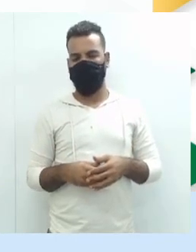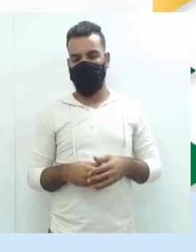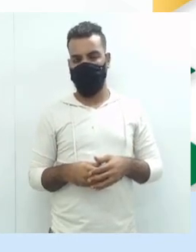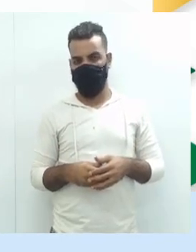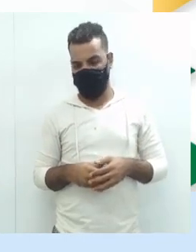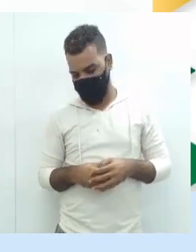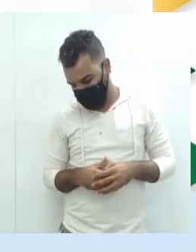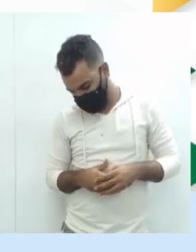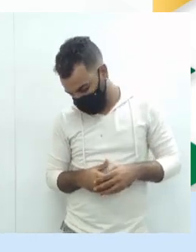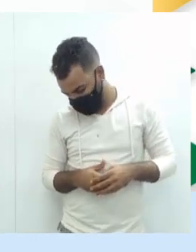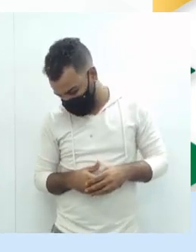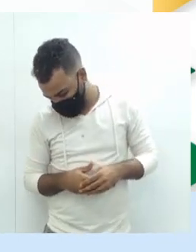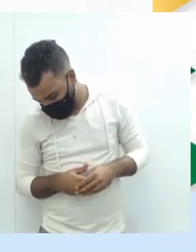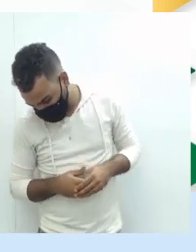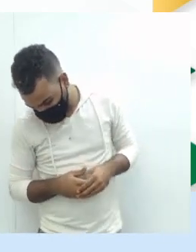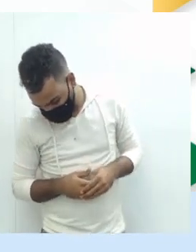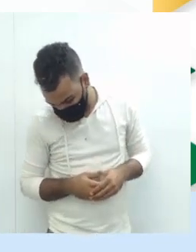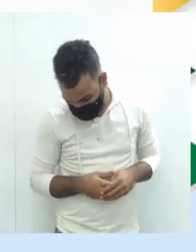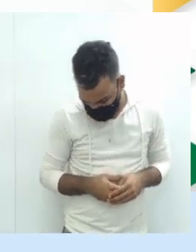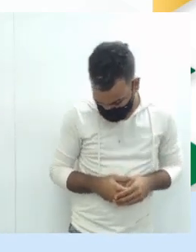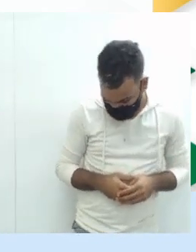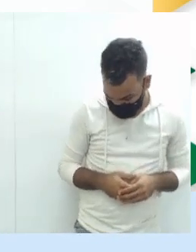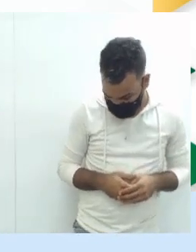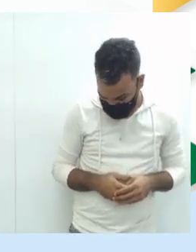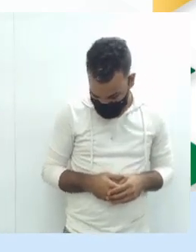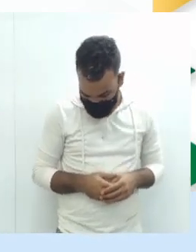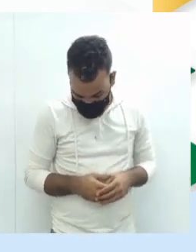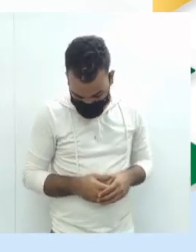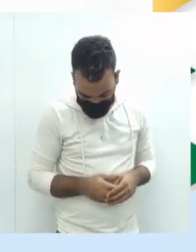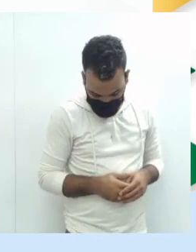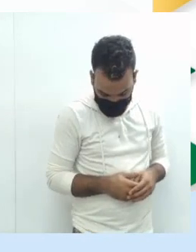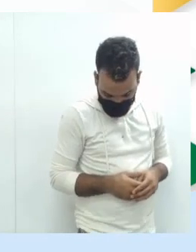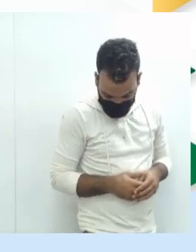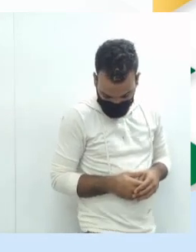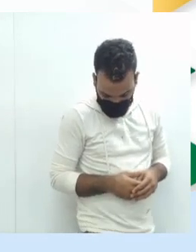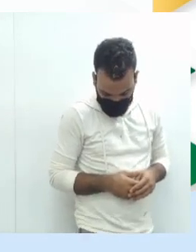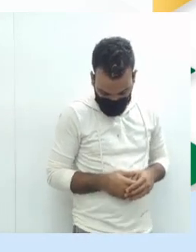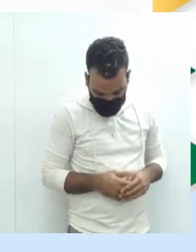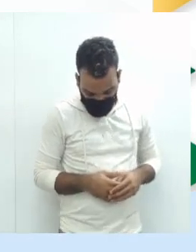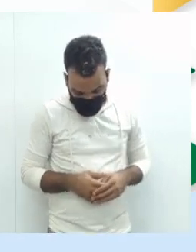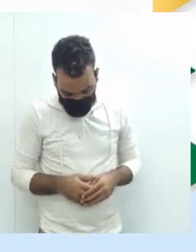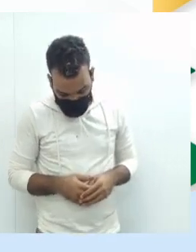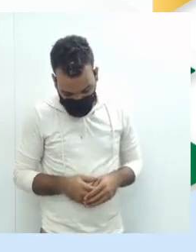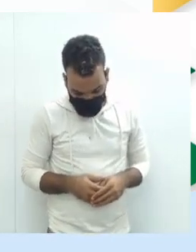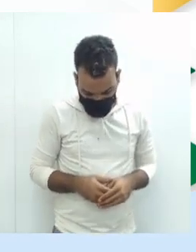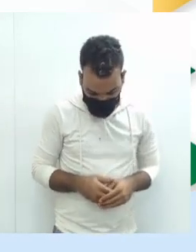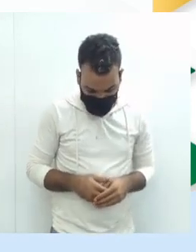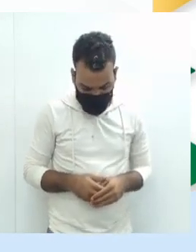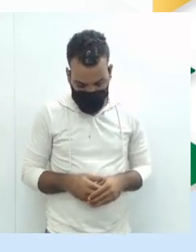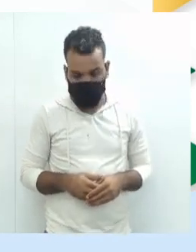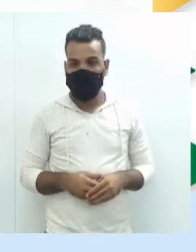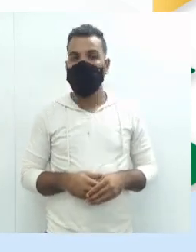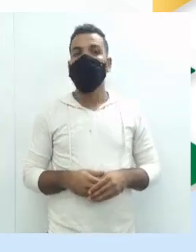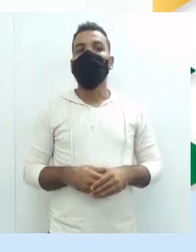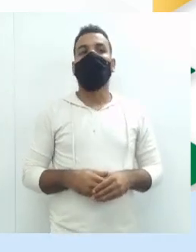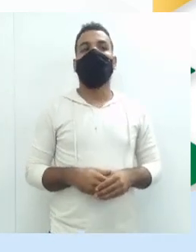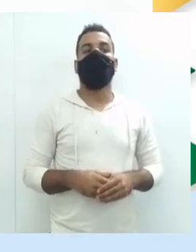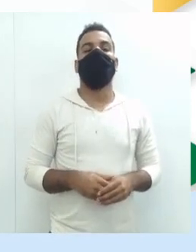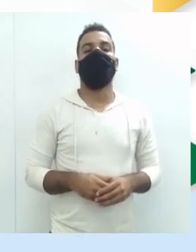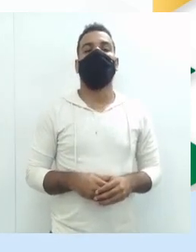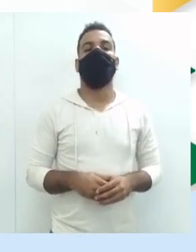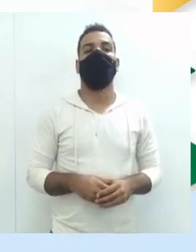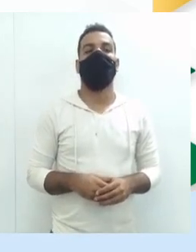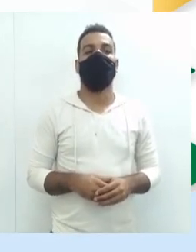dizendo, certo? Então, vamos dar uma olhadinha aqui agora em outra coisa importante sobre os textos publicitários. Olha